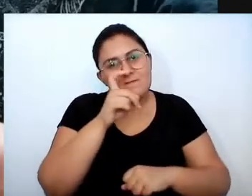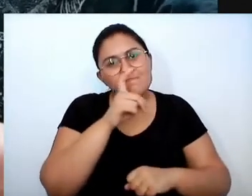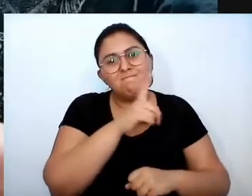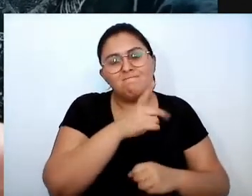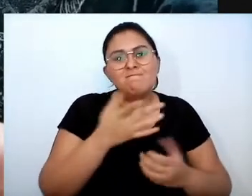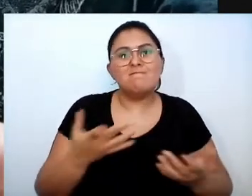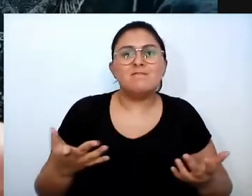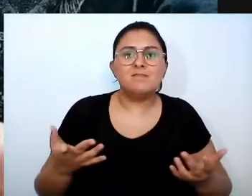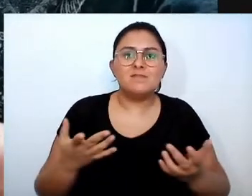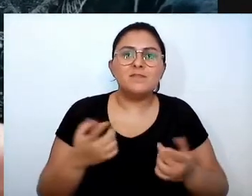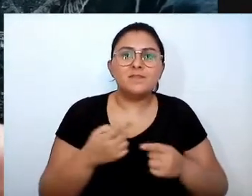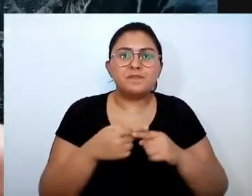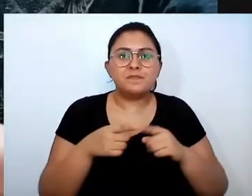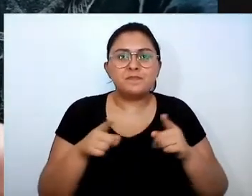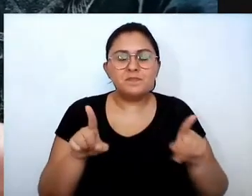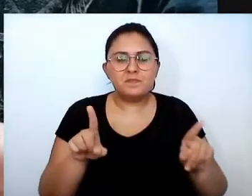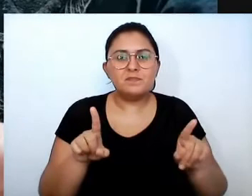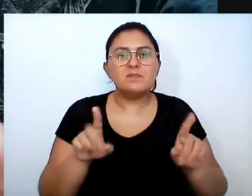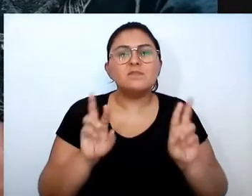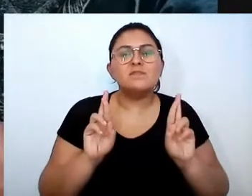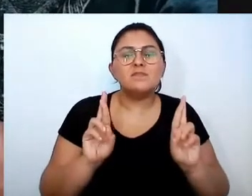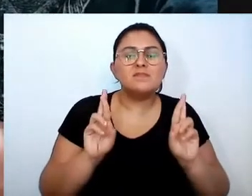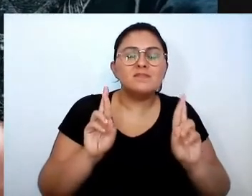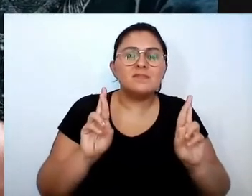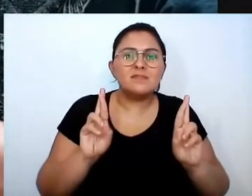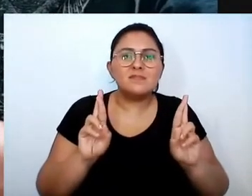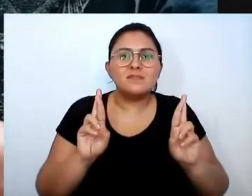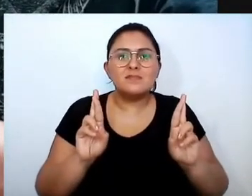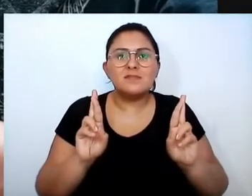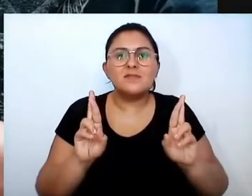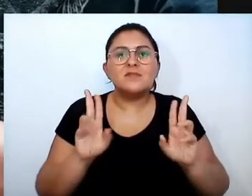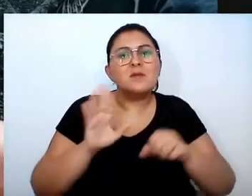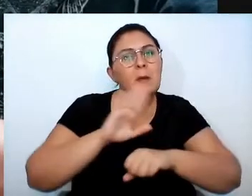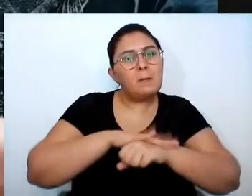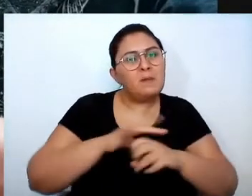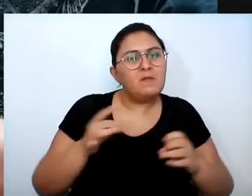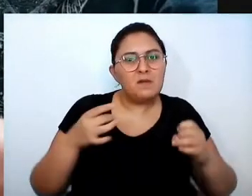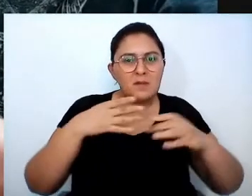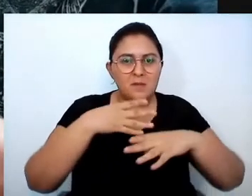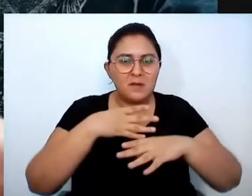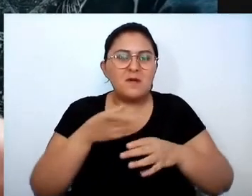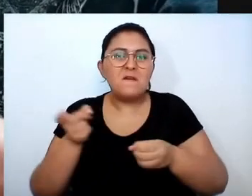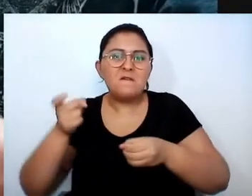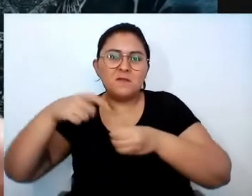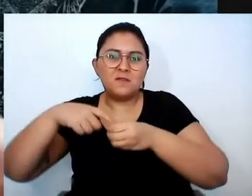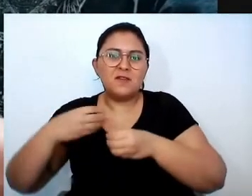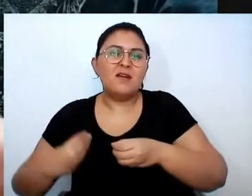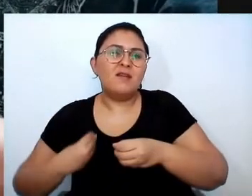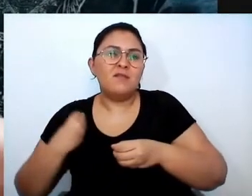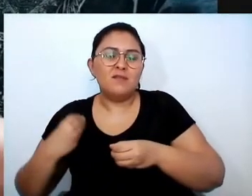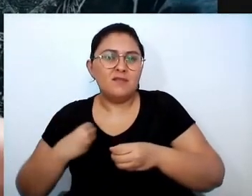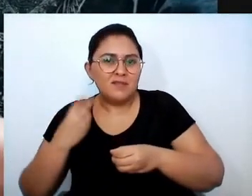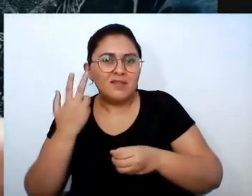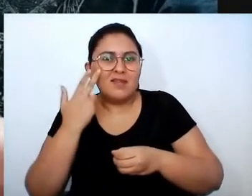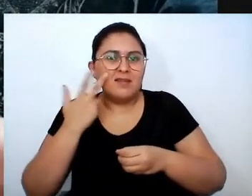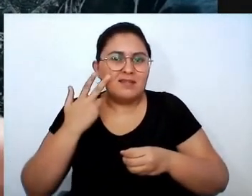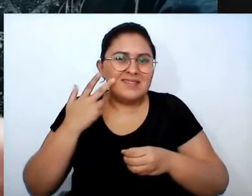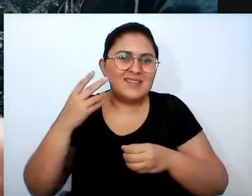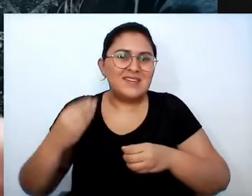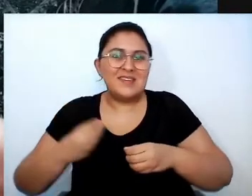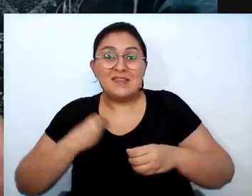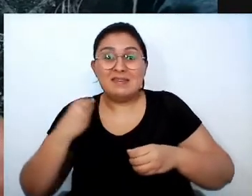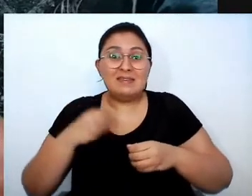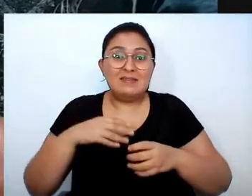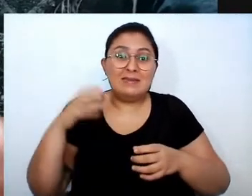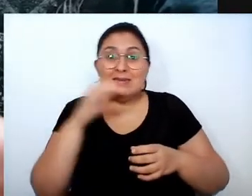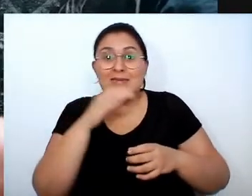estamos passando, mas espero que um dia sairemos dela e voltamos à ativa normalmente, né? A